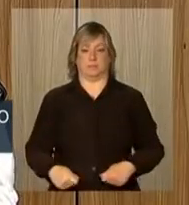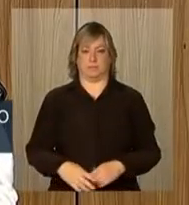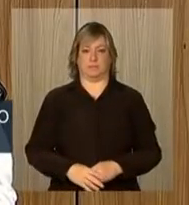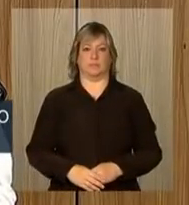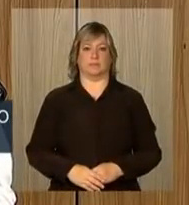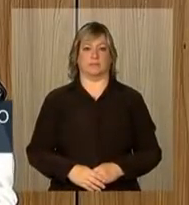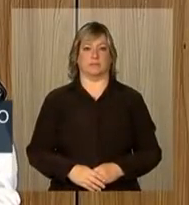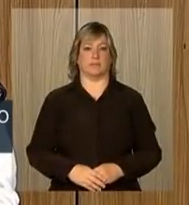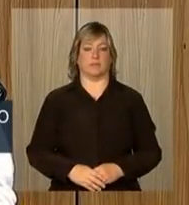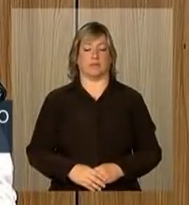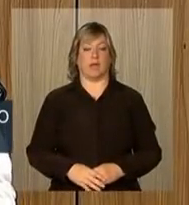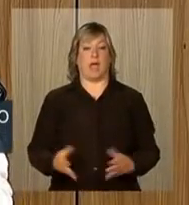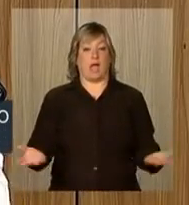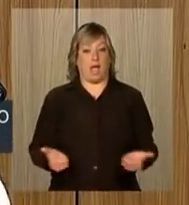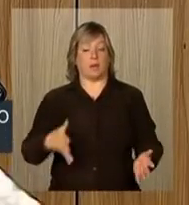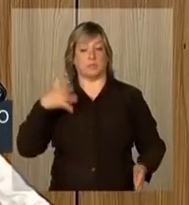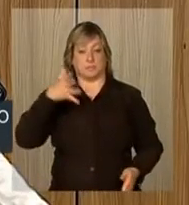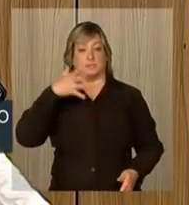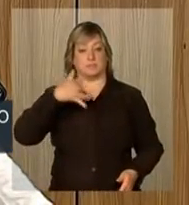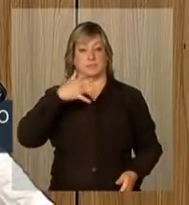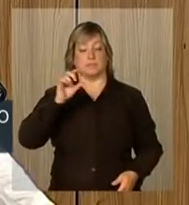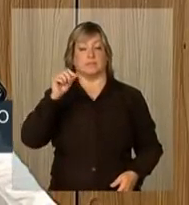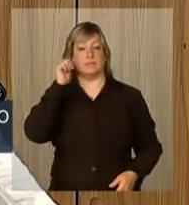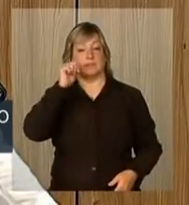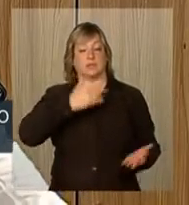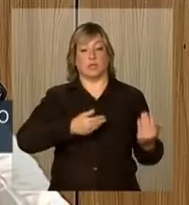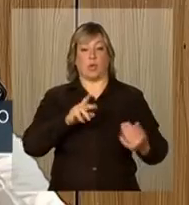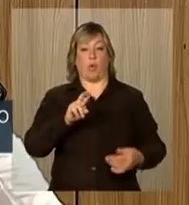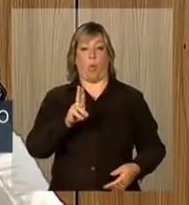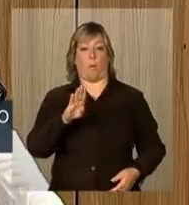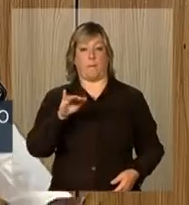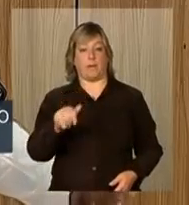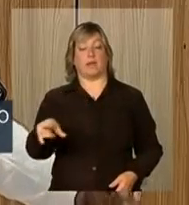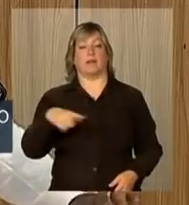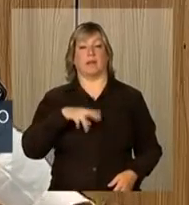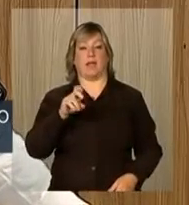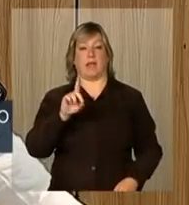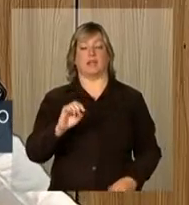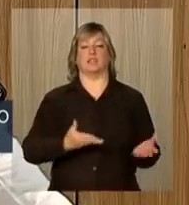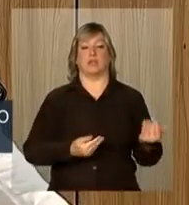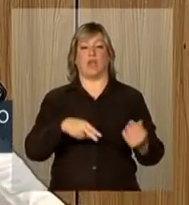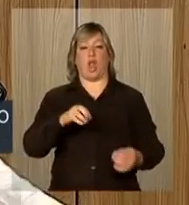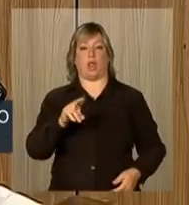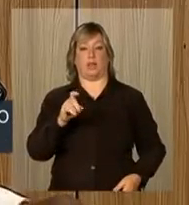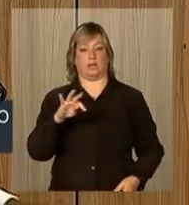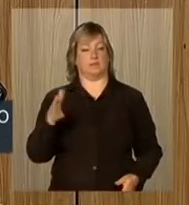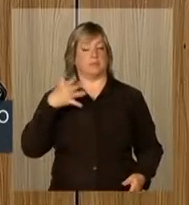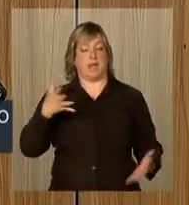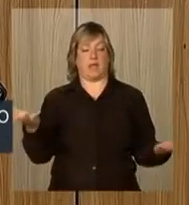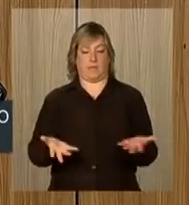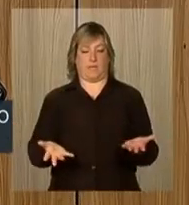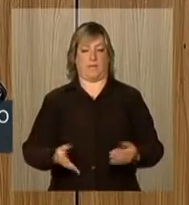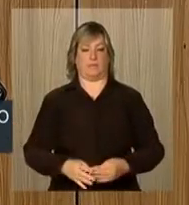E neste neste momento fará uso da palavra a jovem Ruben Nascimento da rede de jovens do Nordeste.